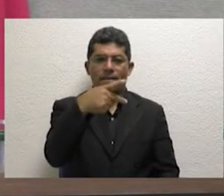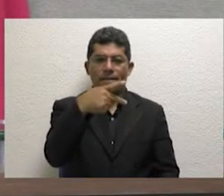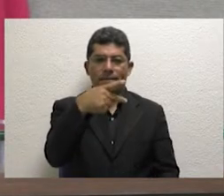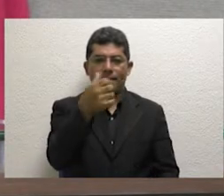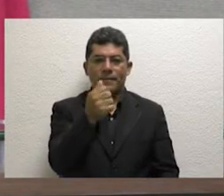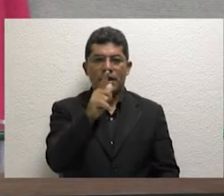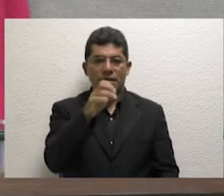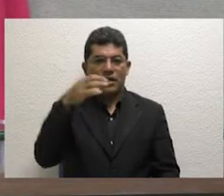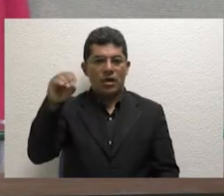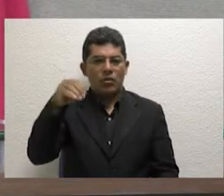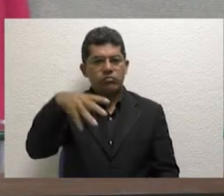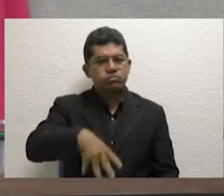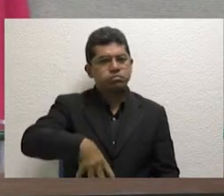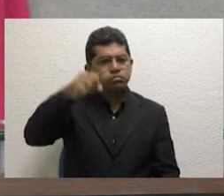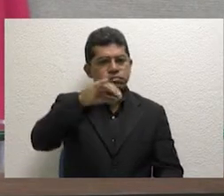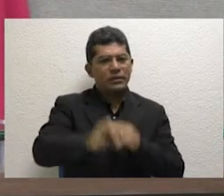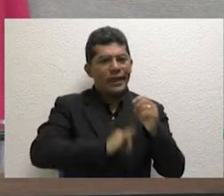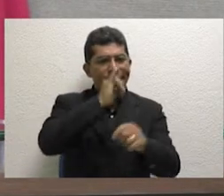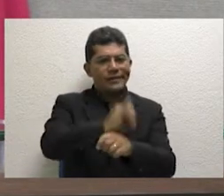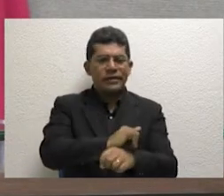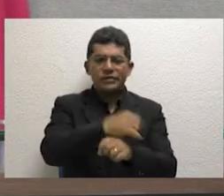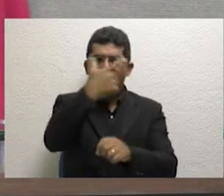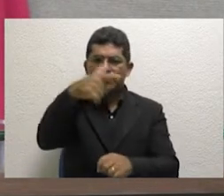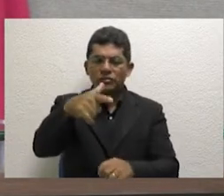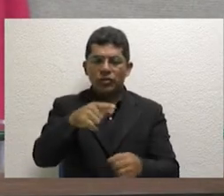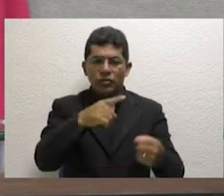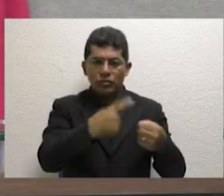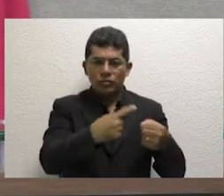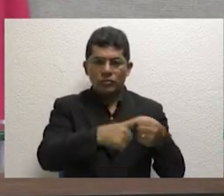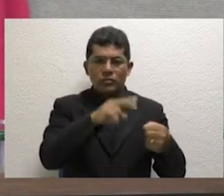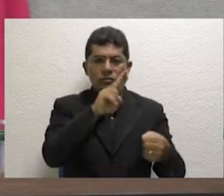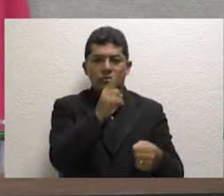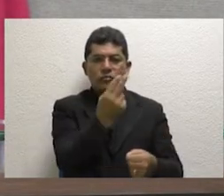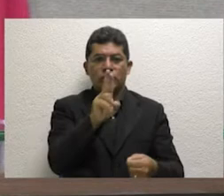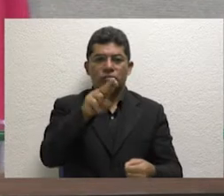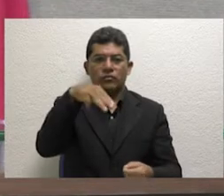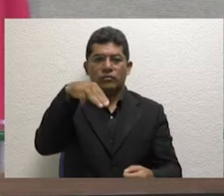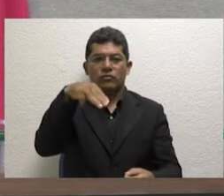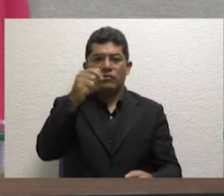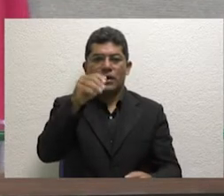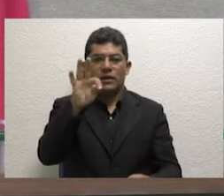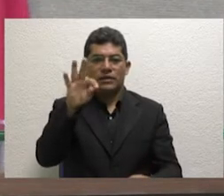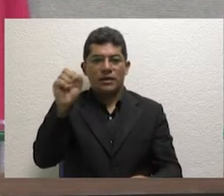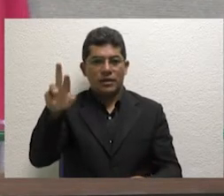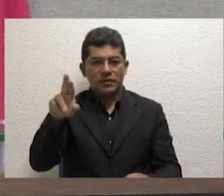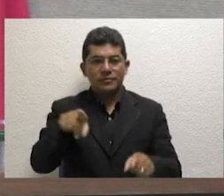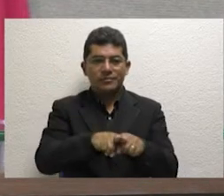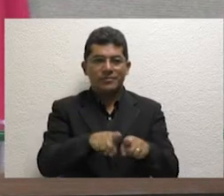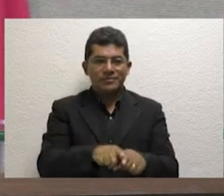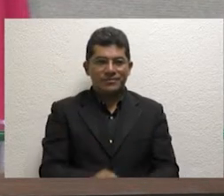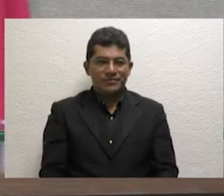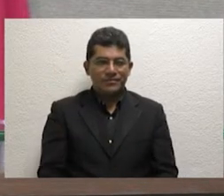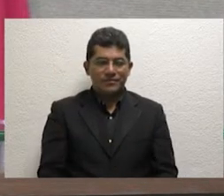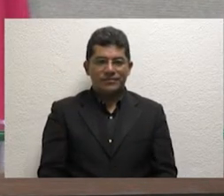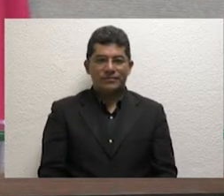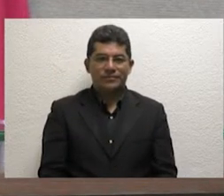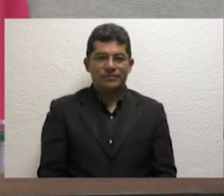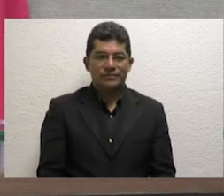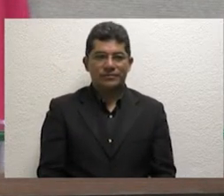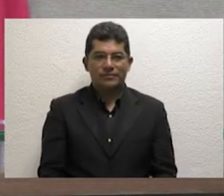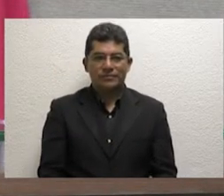Tivemos lá, conversando com muitas pessoas, o Humaitá, inclusive a juventude, que nos reclamou, deputado Abdala, que não tem